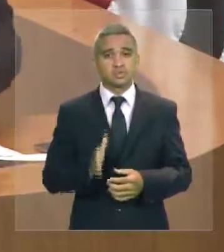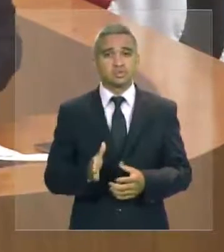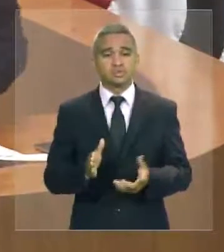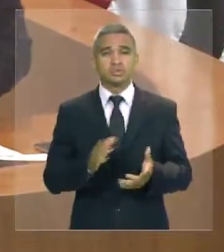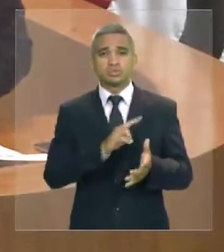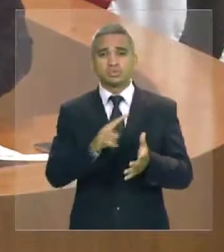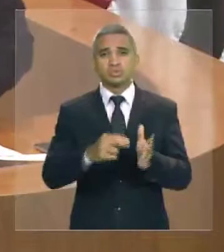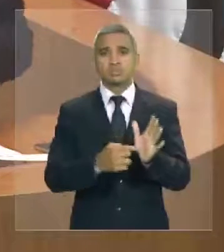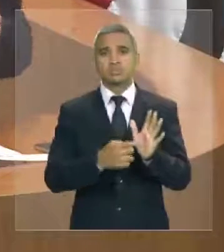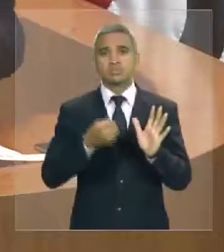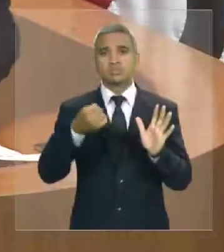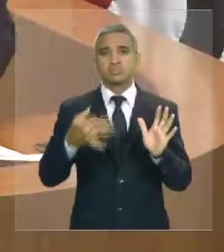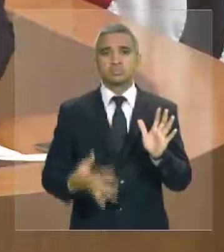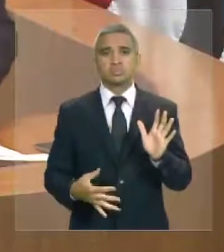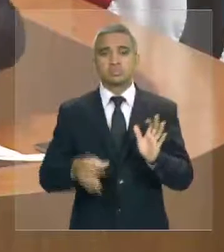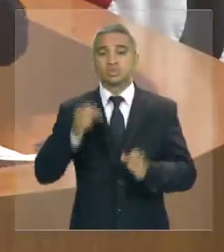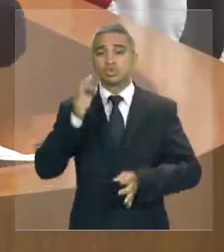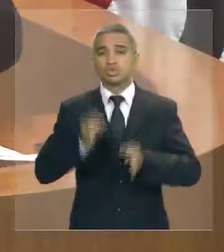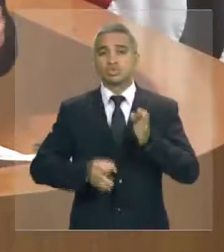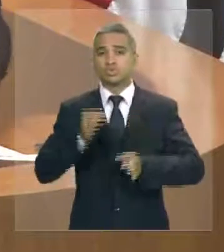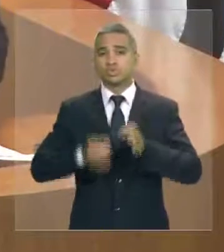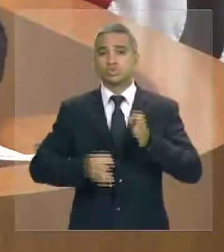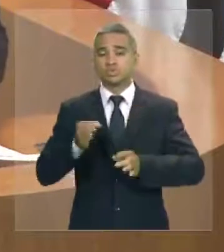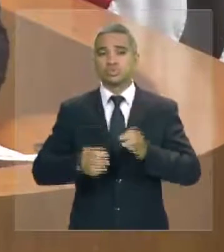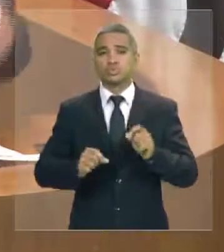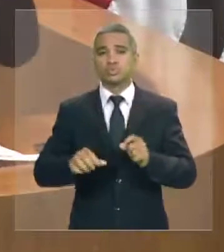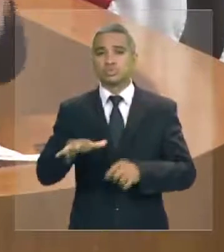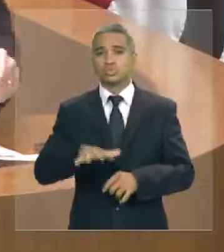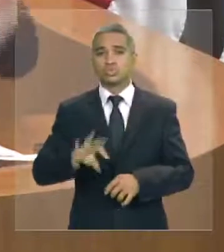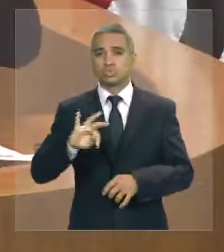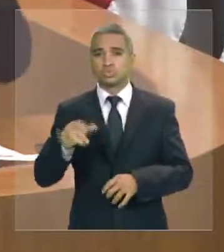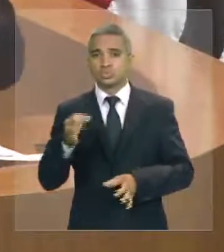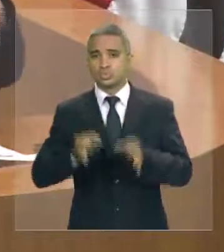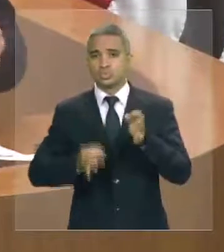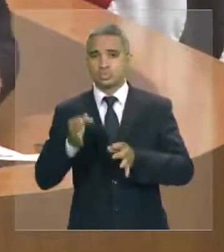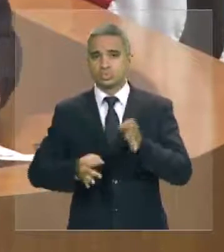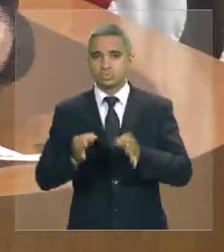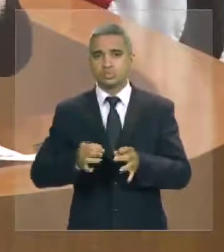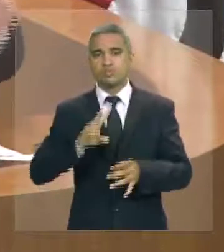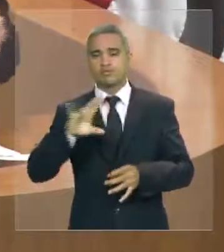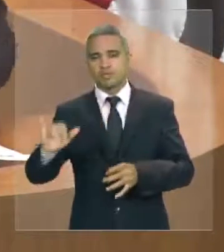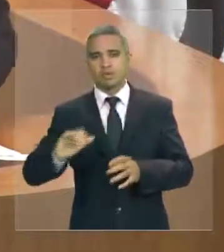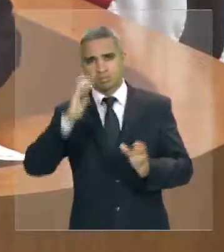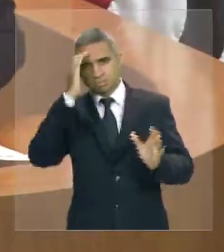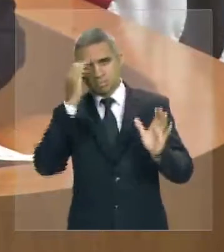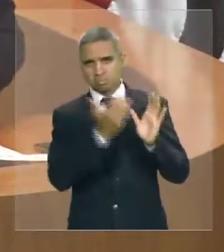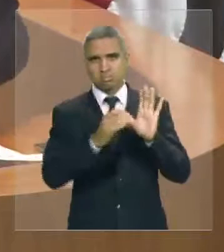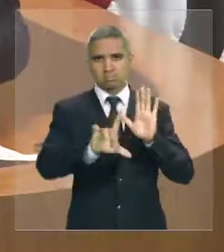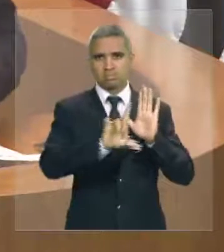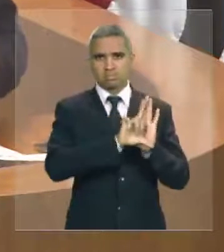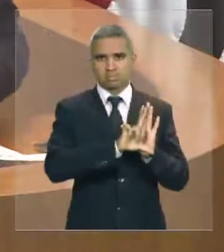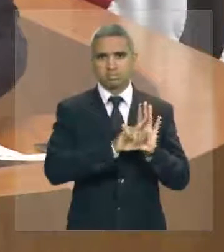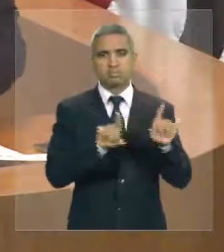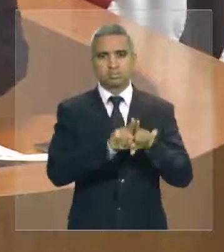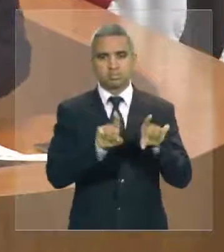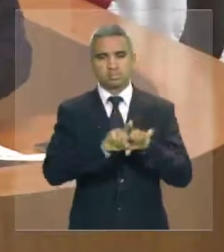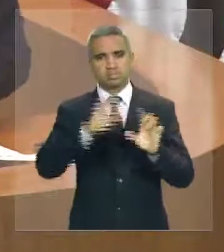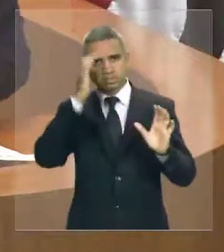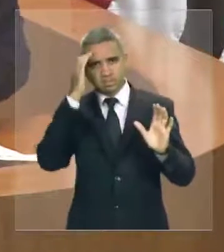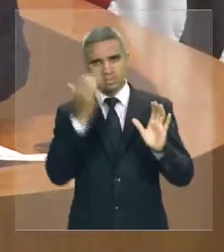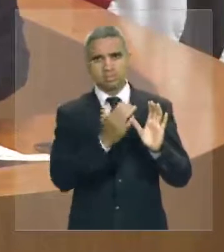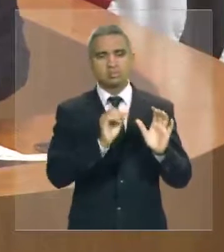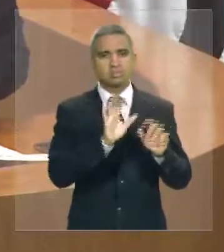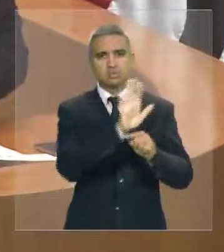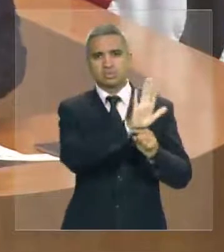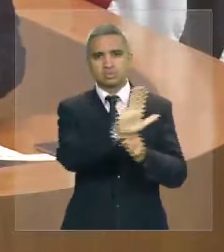nome diz, a justiça, o Poder Judiciário, vai zelar pela legalidade e vai zelar pelo bem-estar da população de